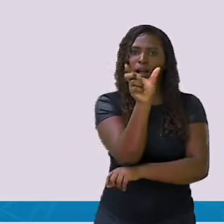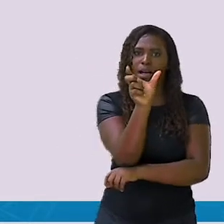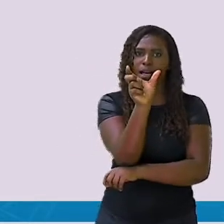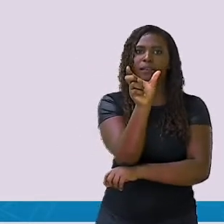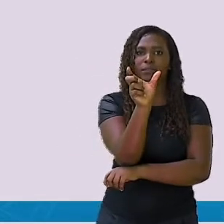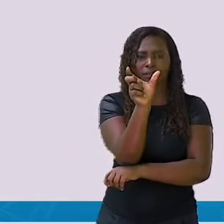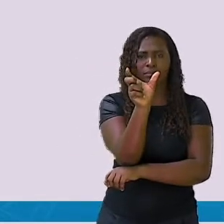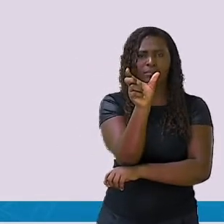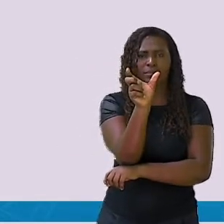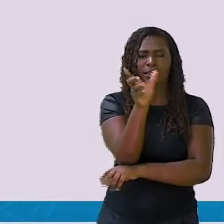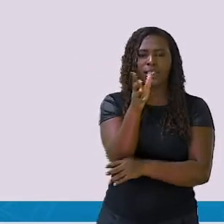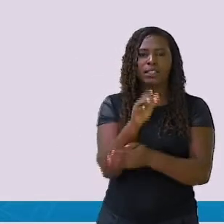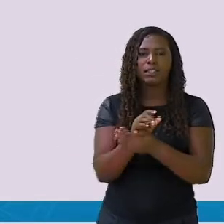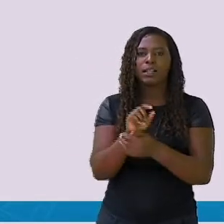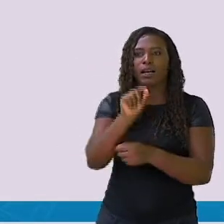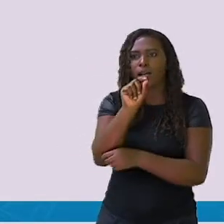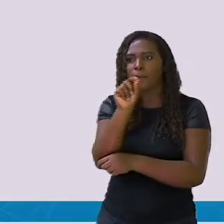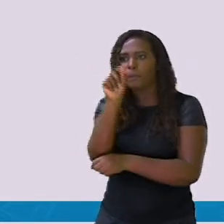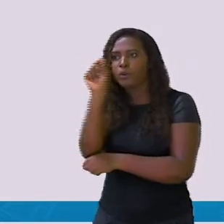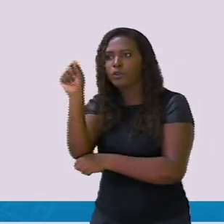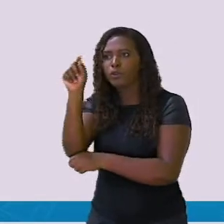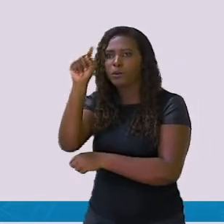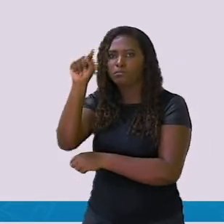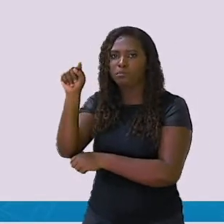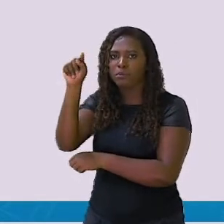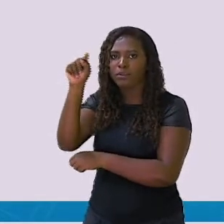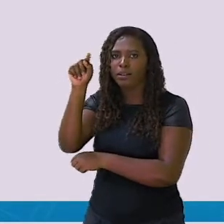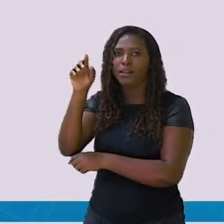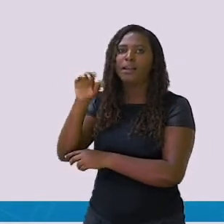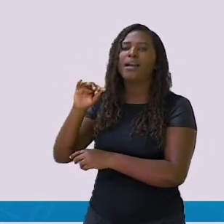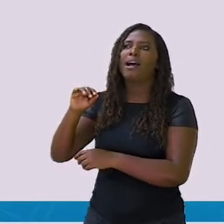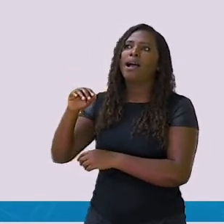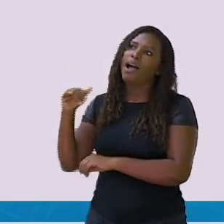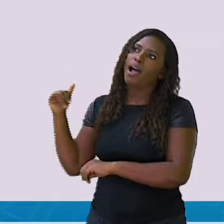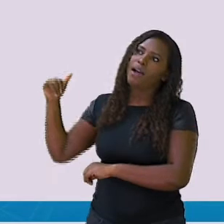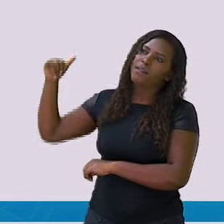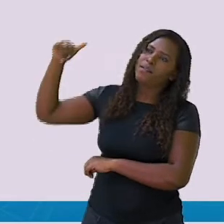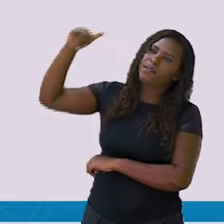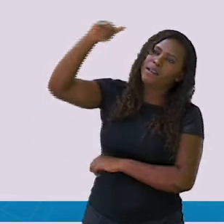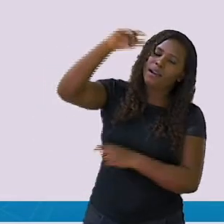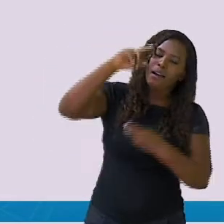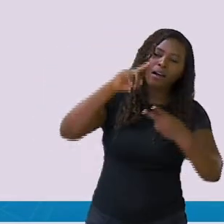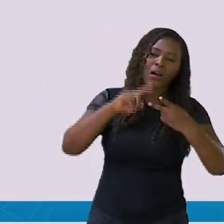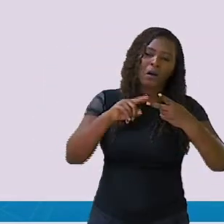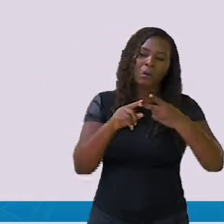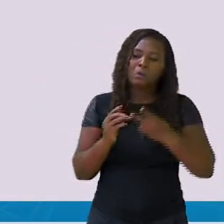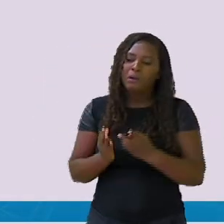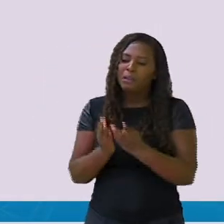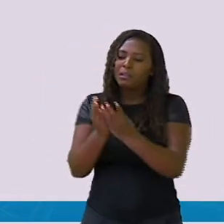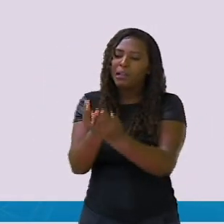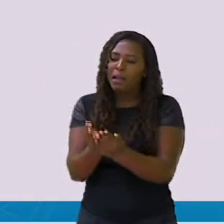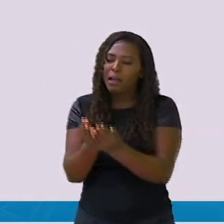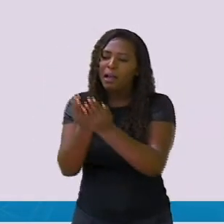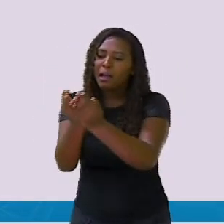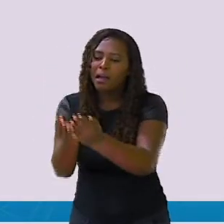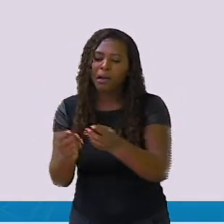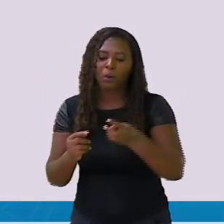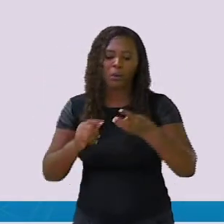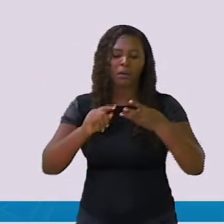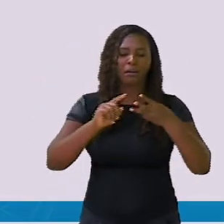fazer informações. Olha lá, transporte aéreo, transporte aquático, transporte ferroviário, então